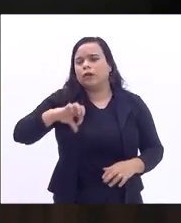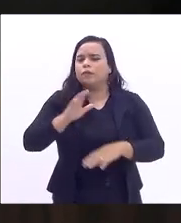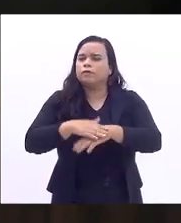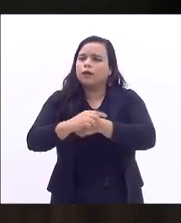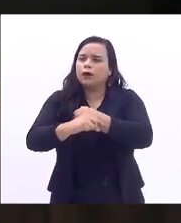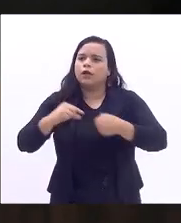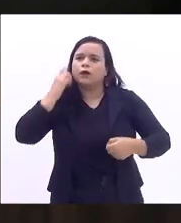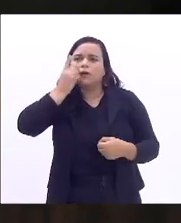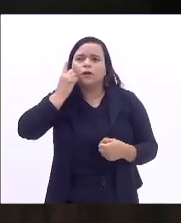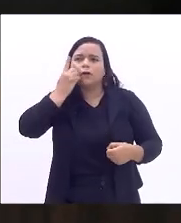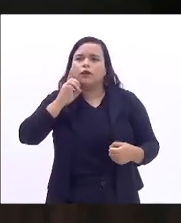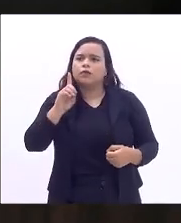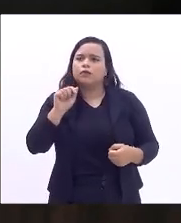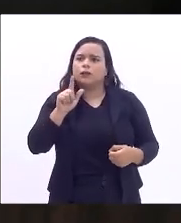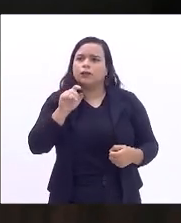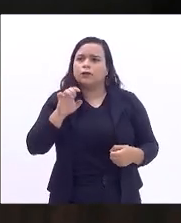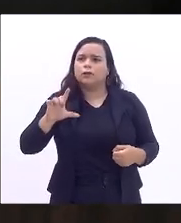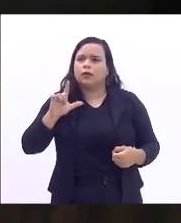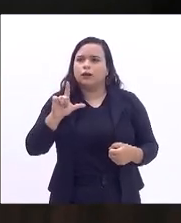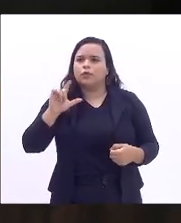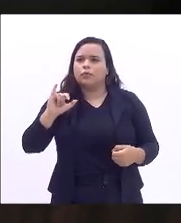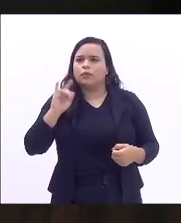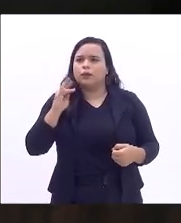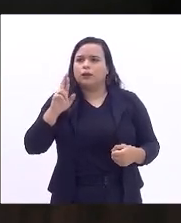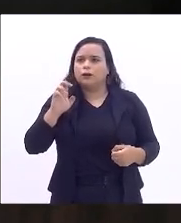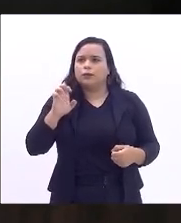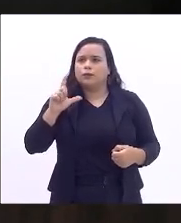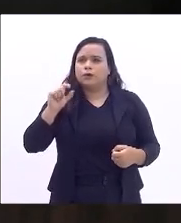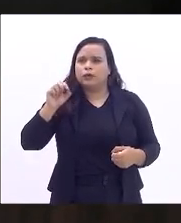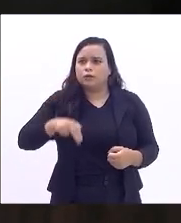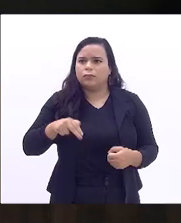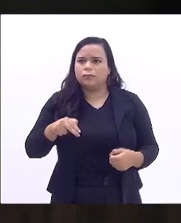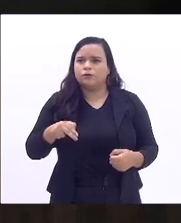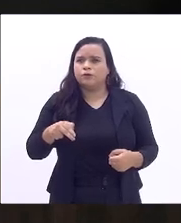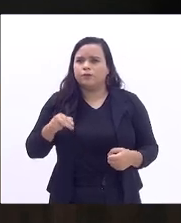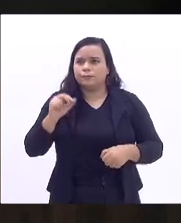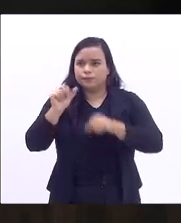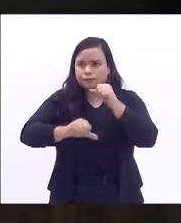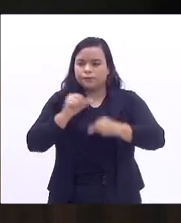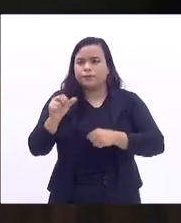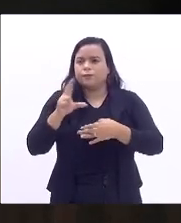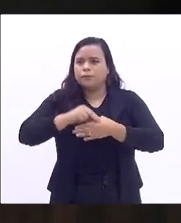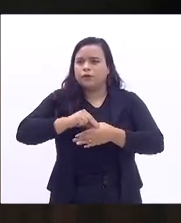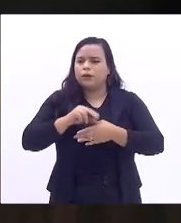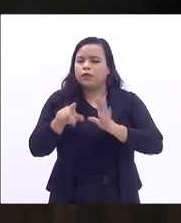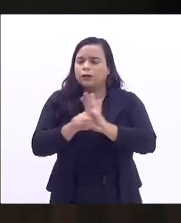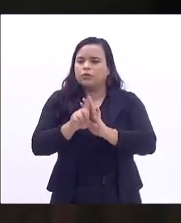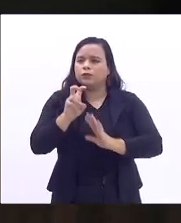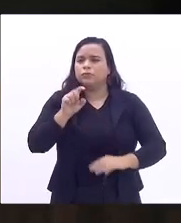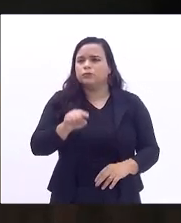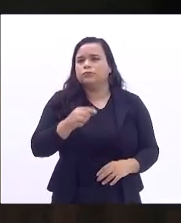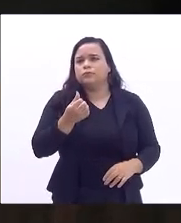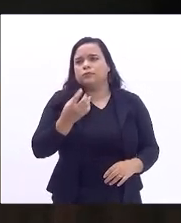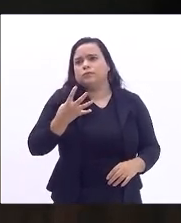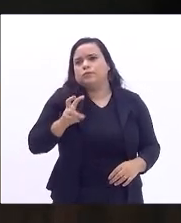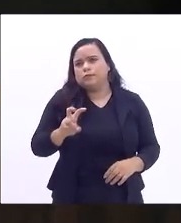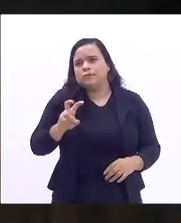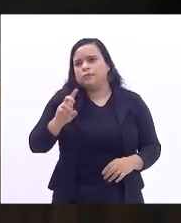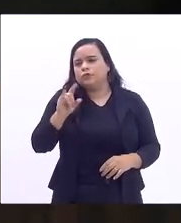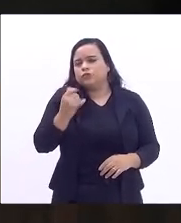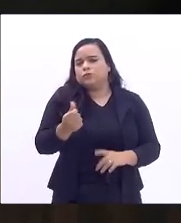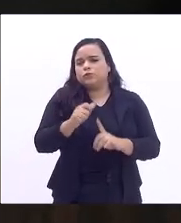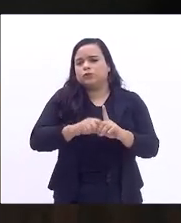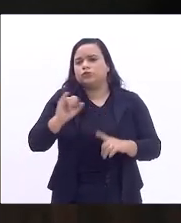librelon E aí o que altera o anexo da lei 5.645 de Seis de Janeiro 2010